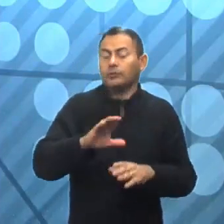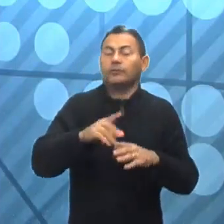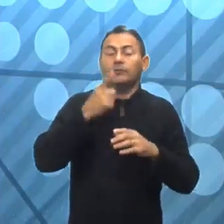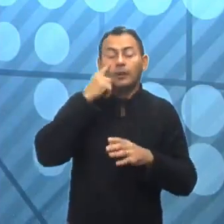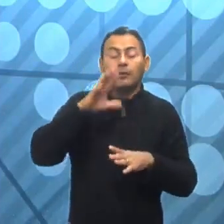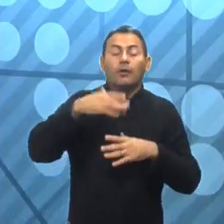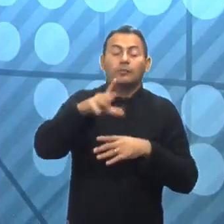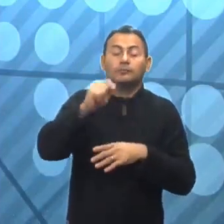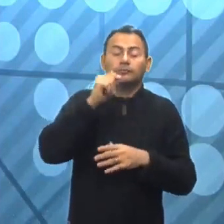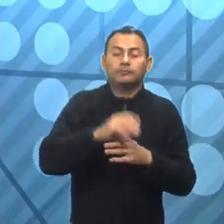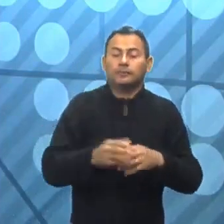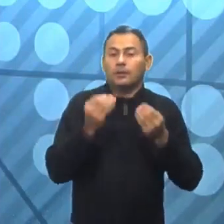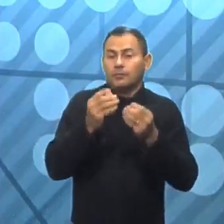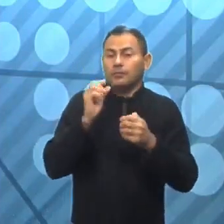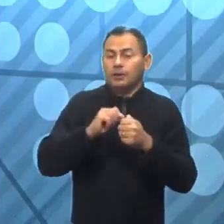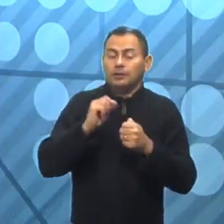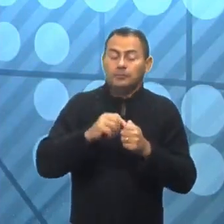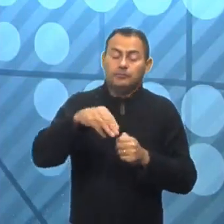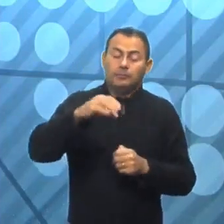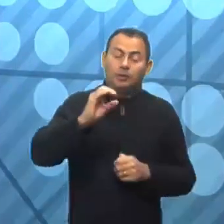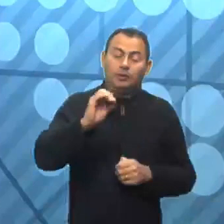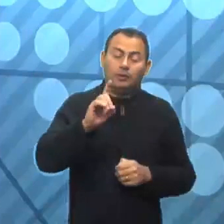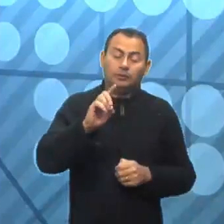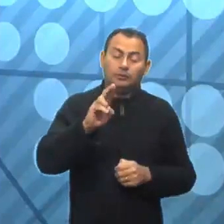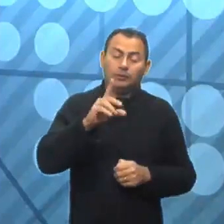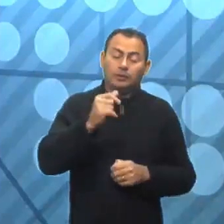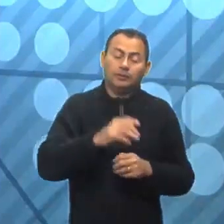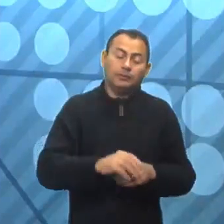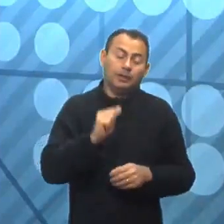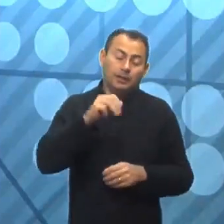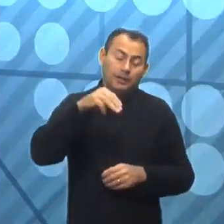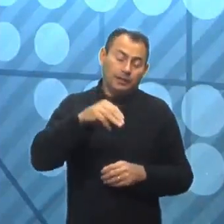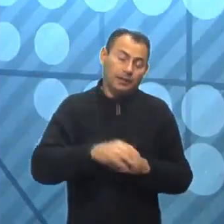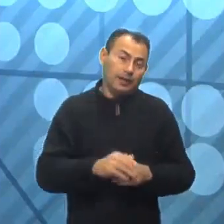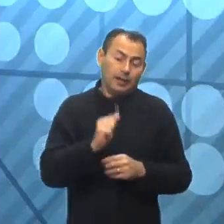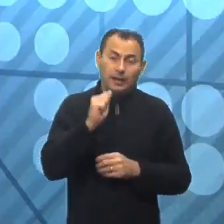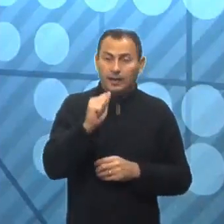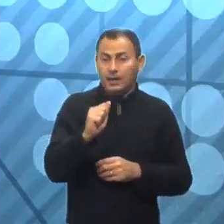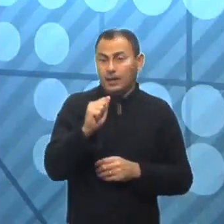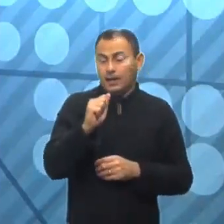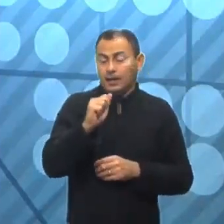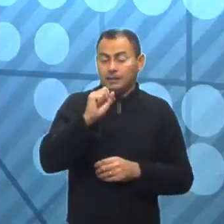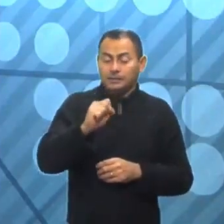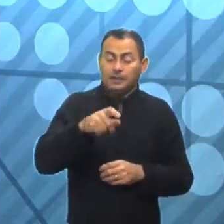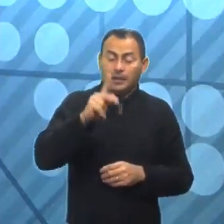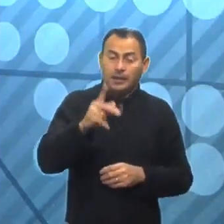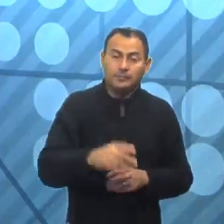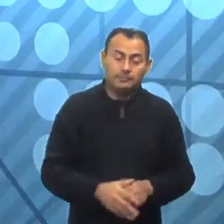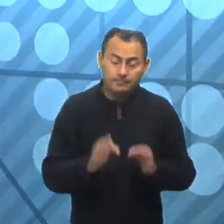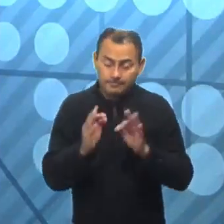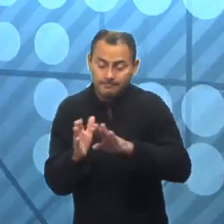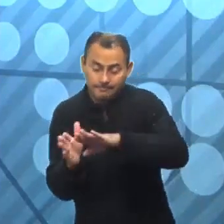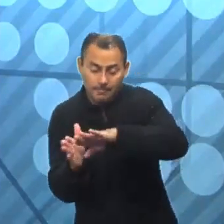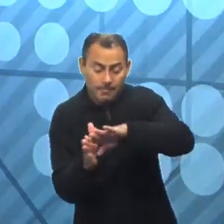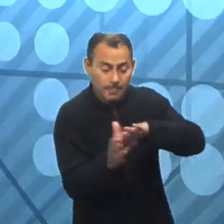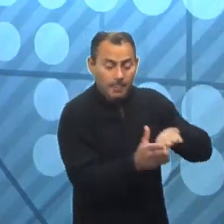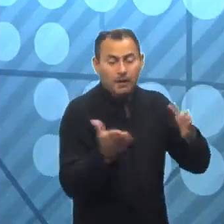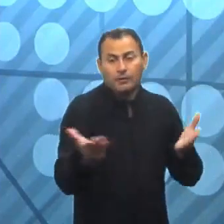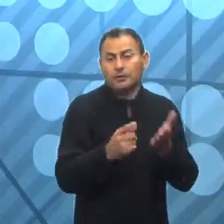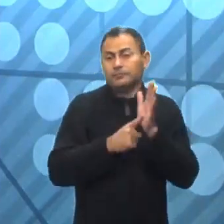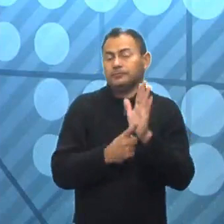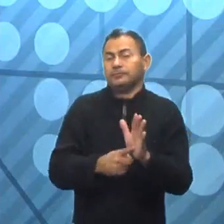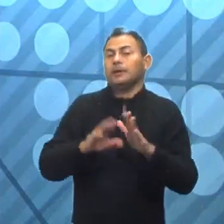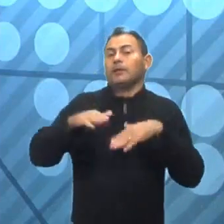que determinam como fazer a modulação AM. Agora, AM não, perdão, ASK. E agora eu vou mostrar para